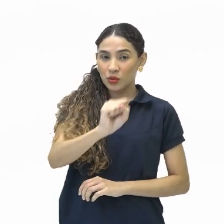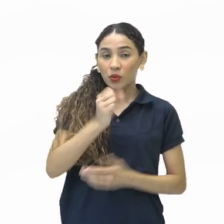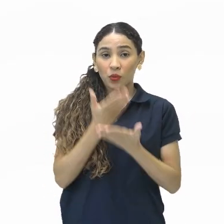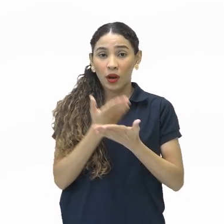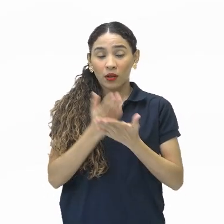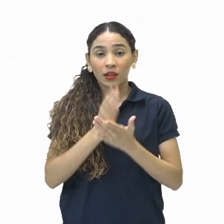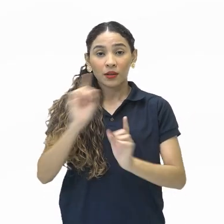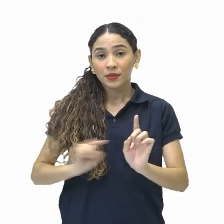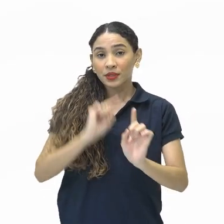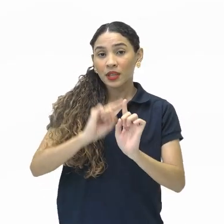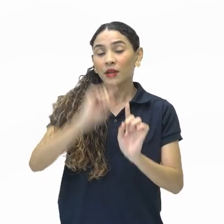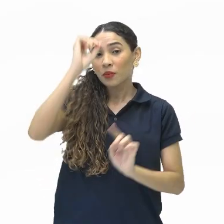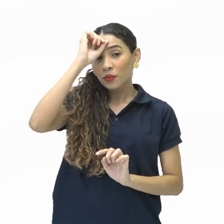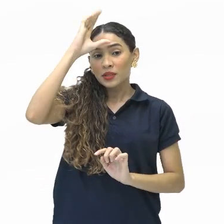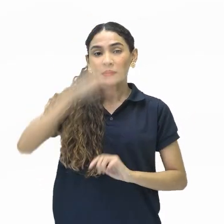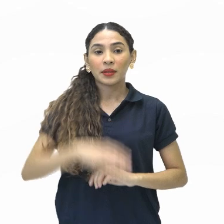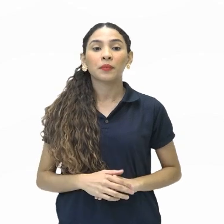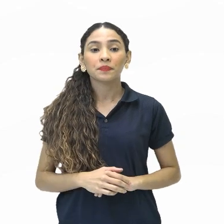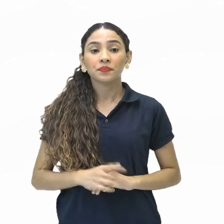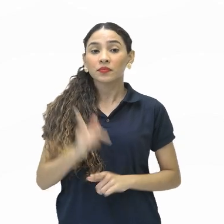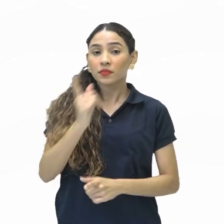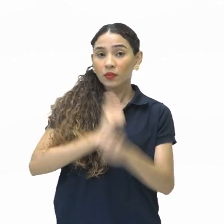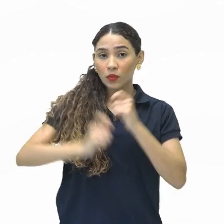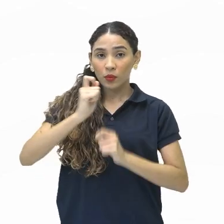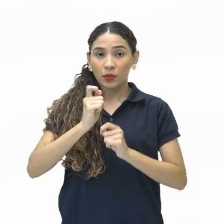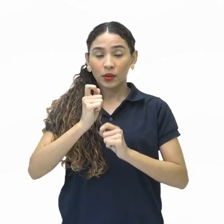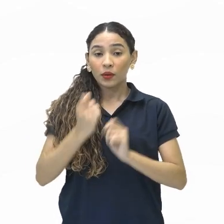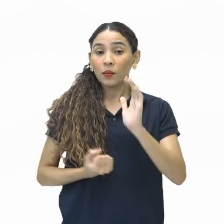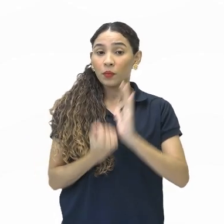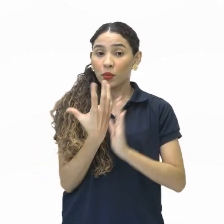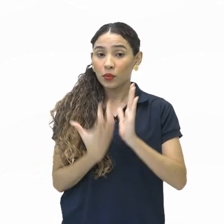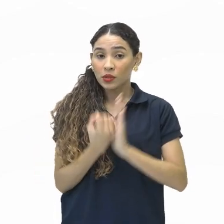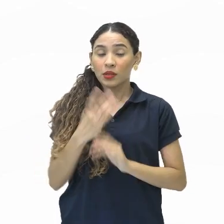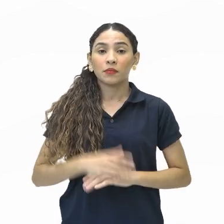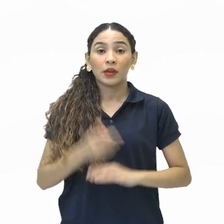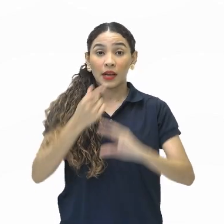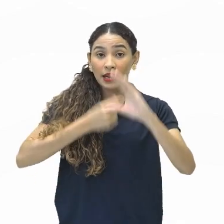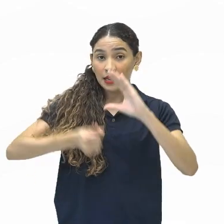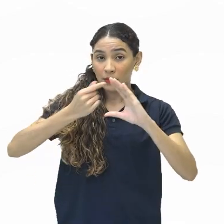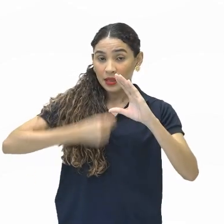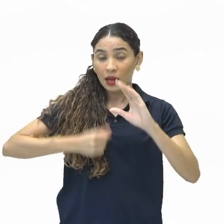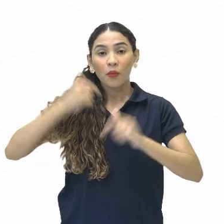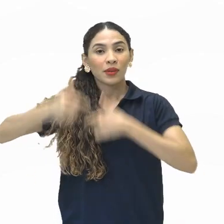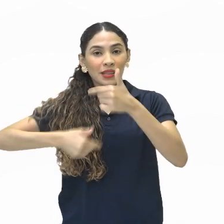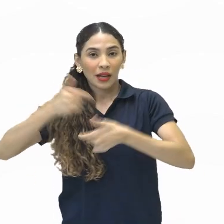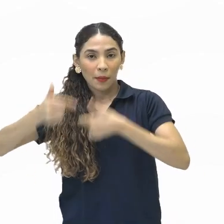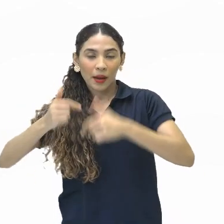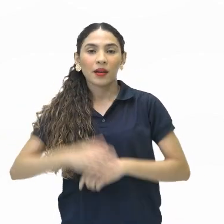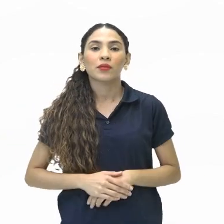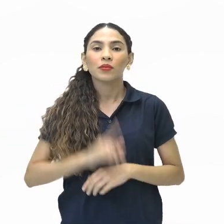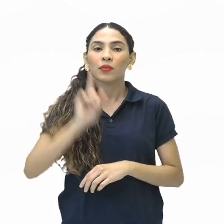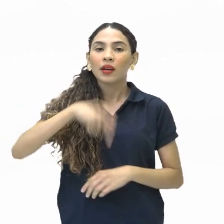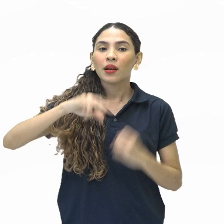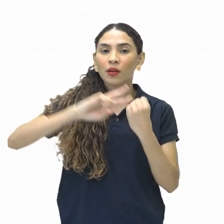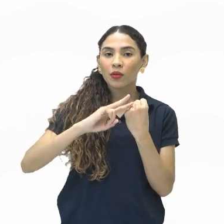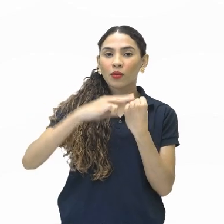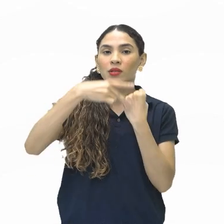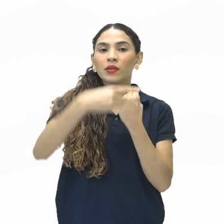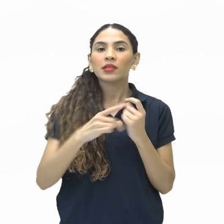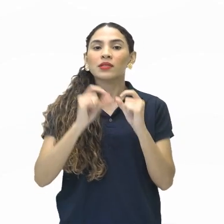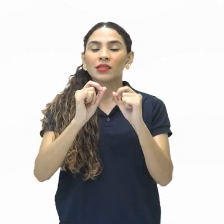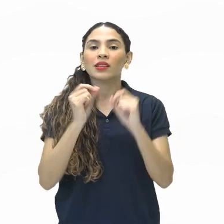nosso objeto de conhecimento, economia, produção, capital e trabalho, são consequências